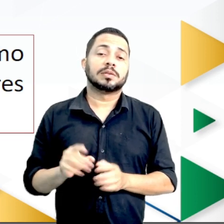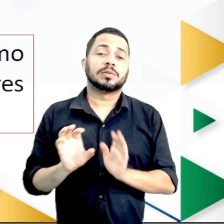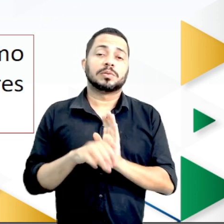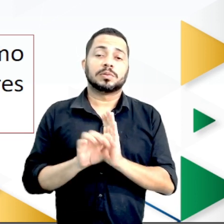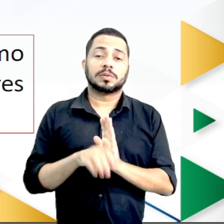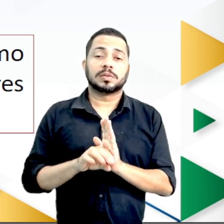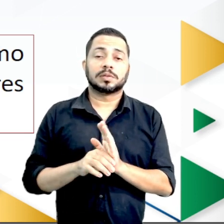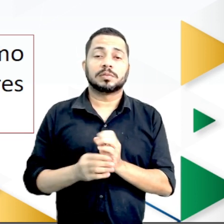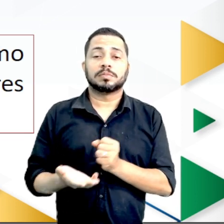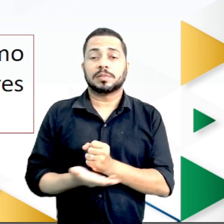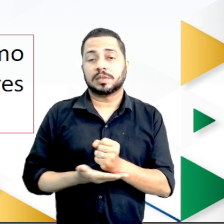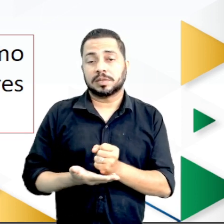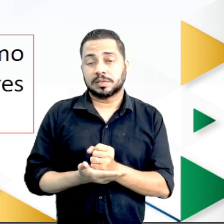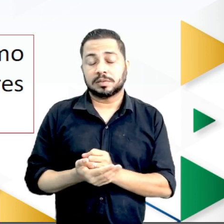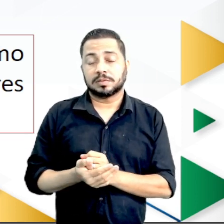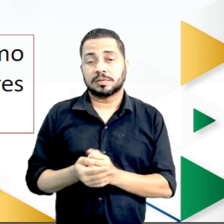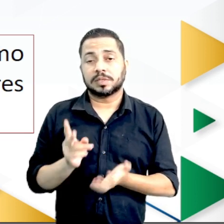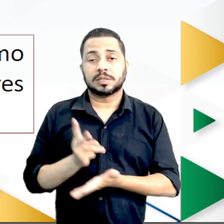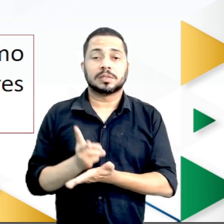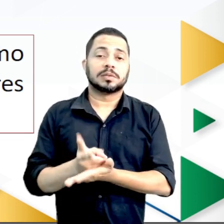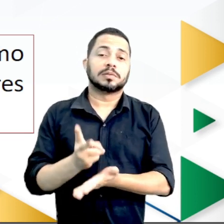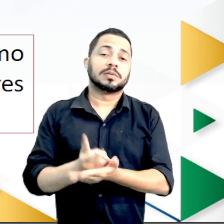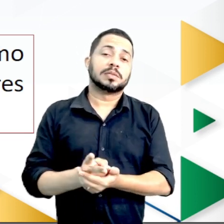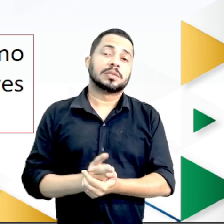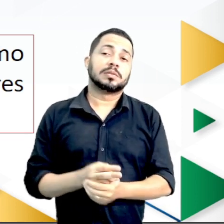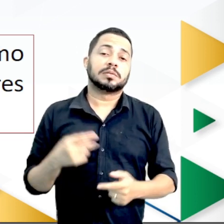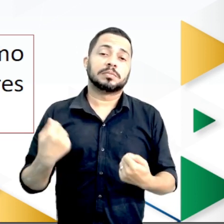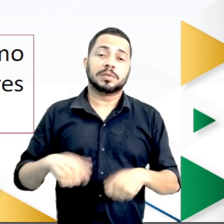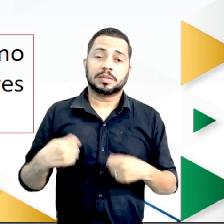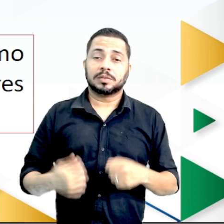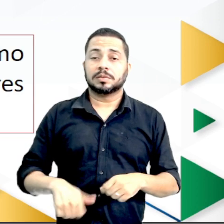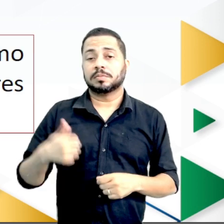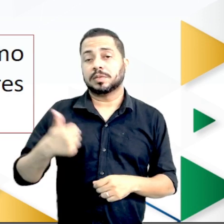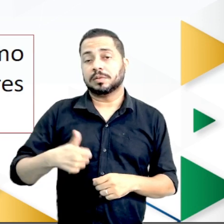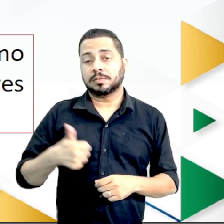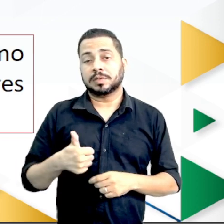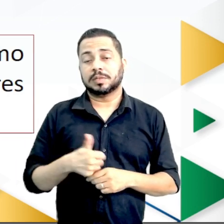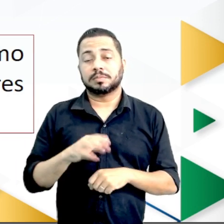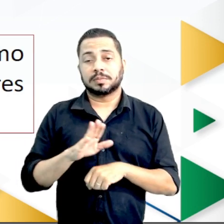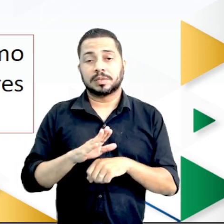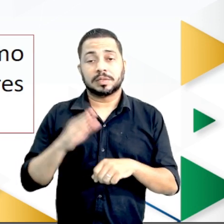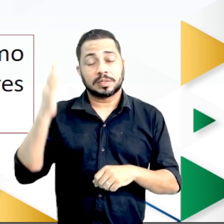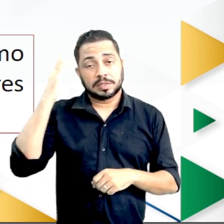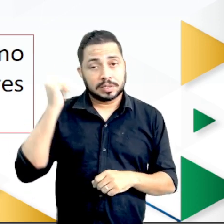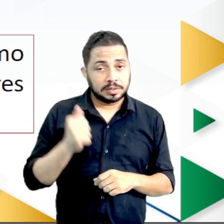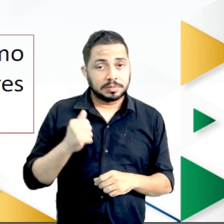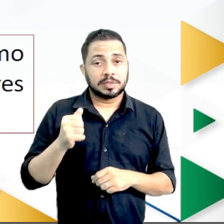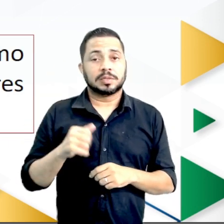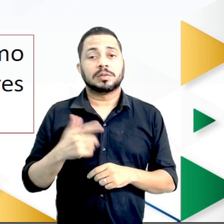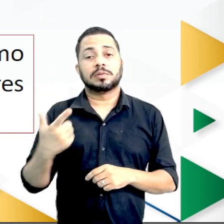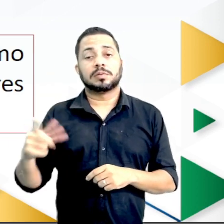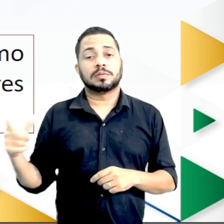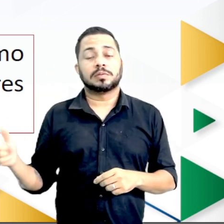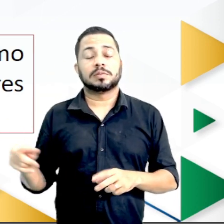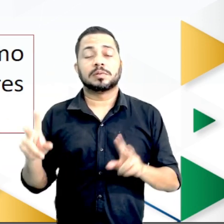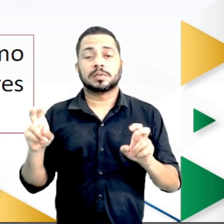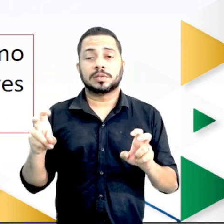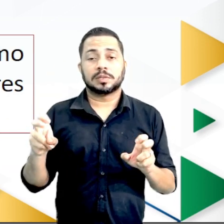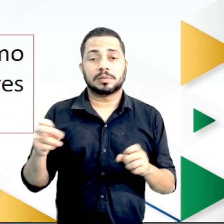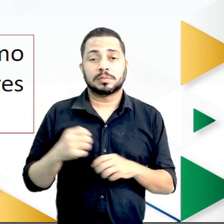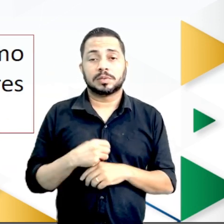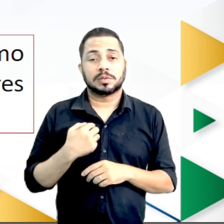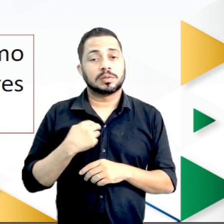conceito básico da sequência recursiva. Então eu preciso do primeiro para saber os demais termos, eu